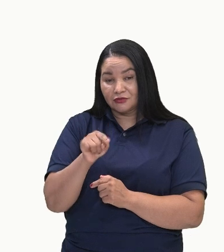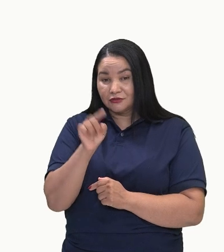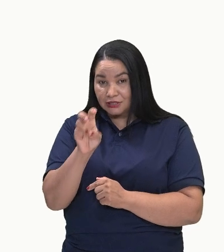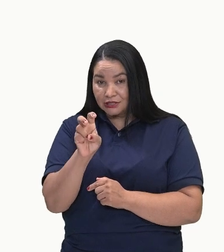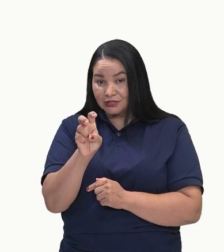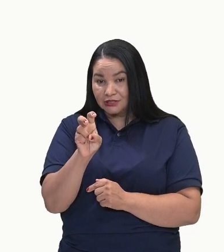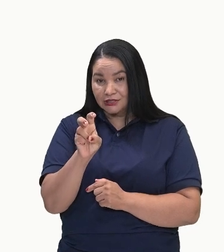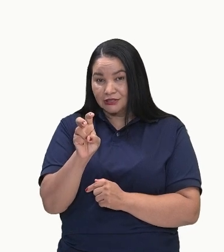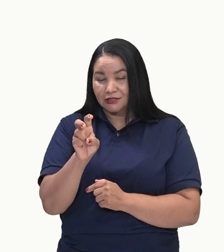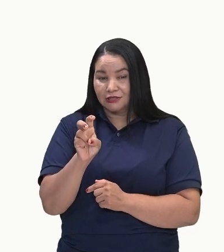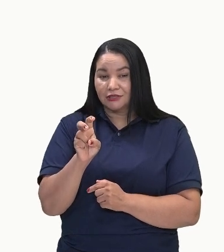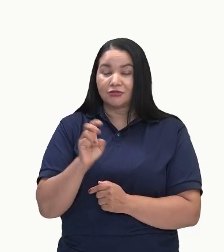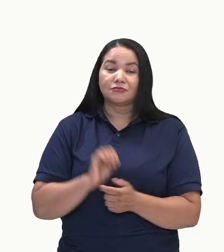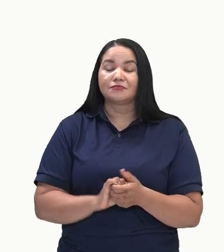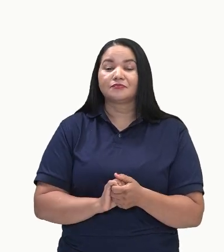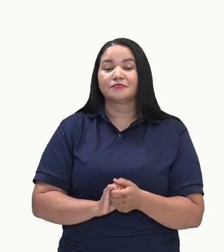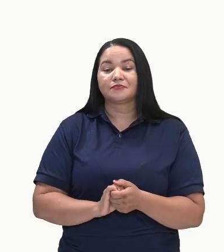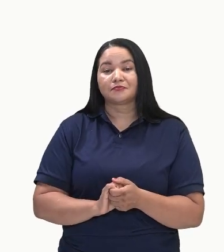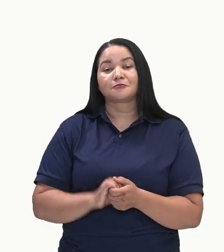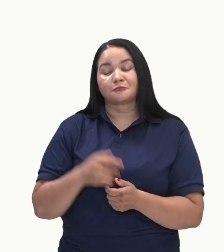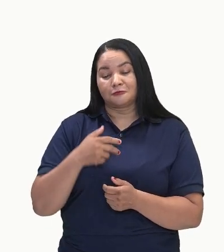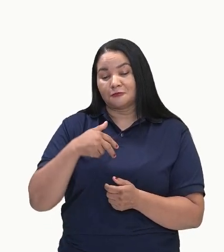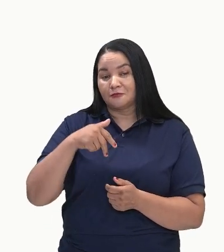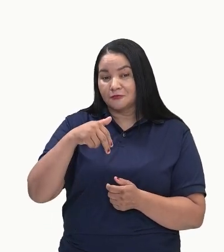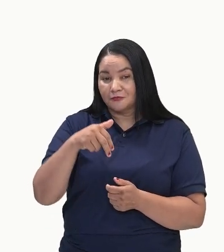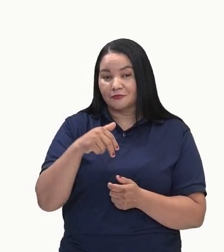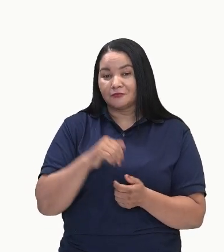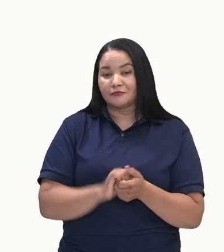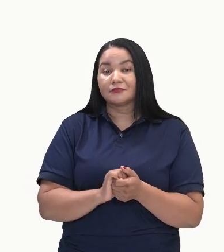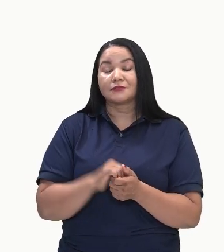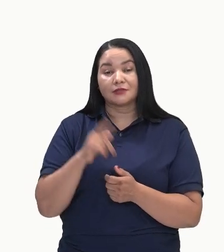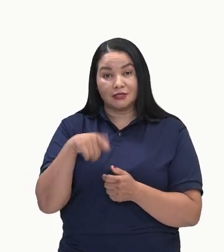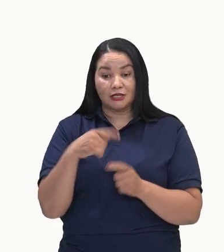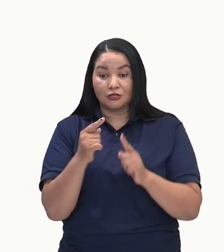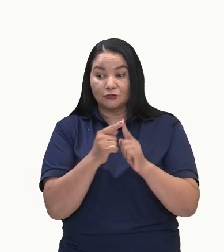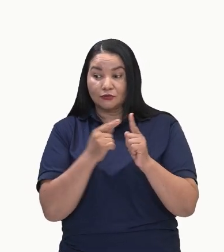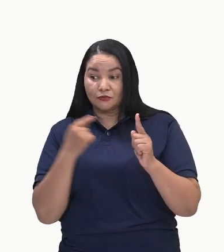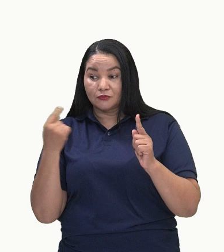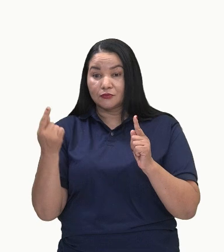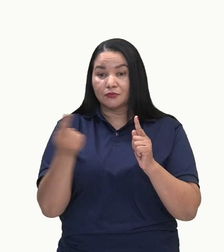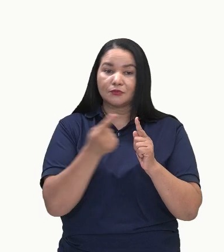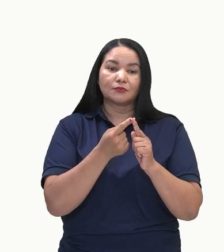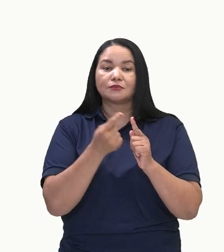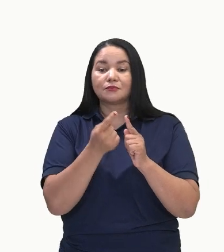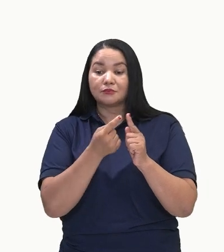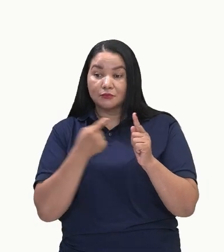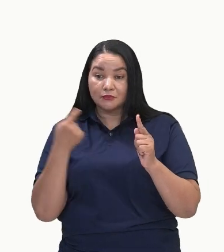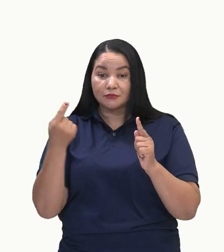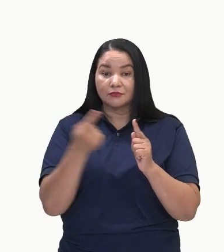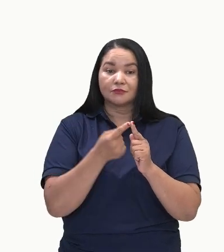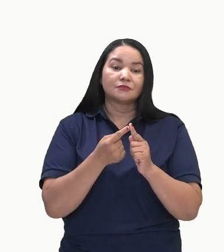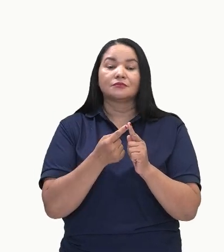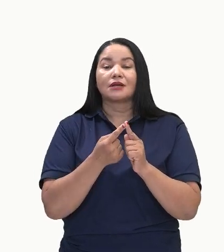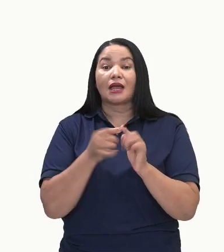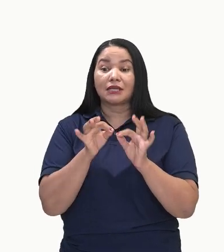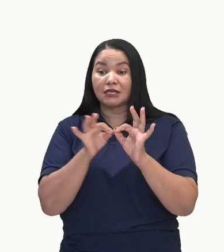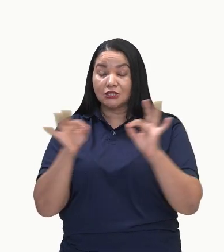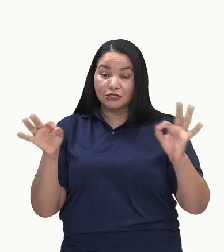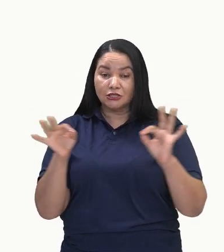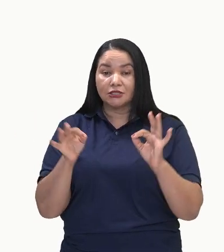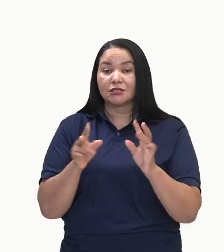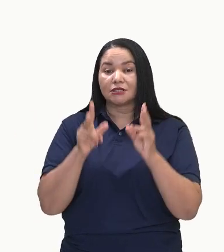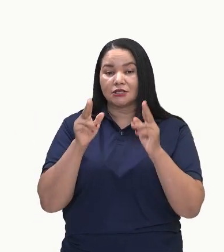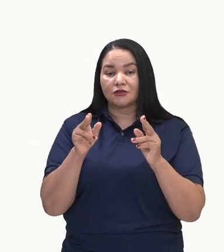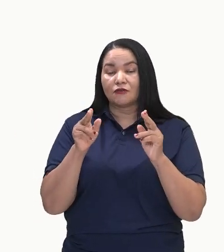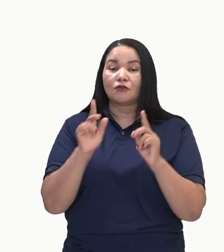que está na pista de dentro vai caminhar, ou melhor, vai dar 7 voltas e meia para poder caminhar a mesma distância percorrida pelo atleta